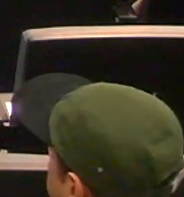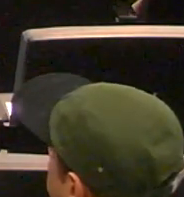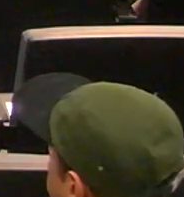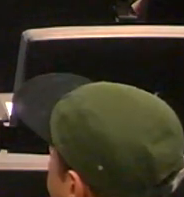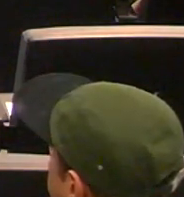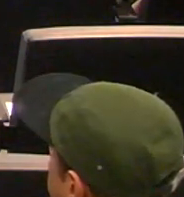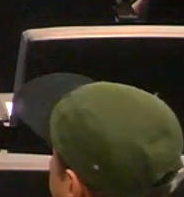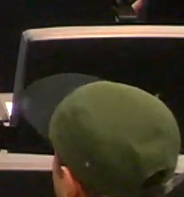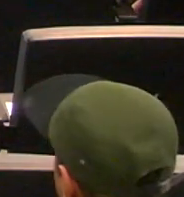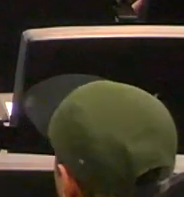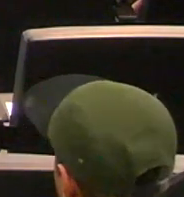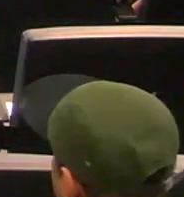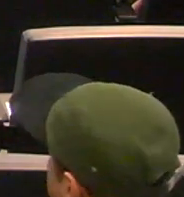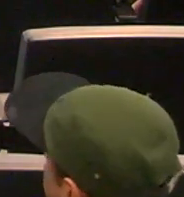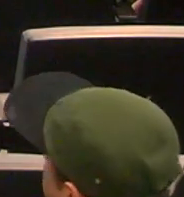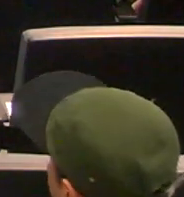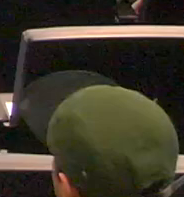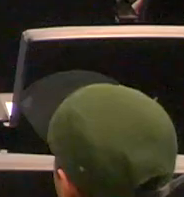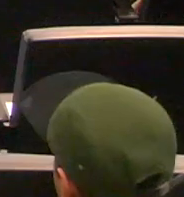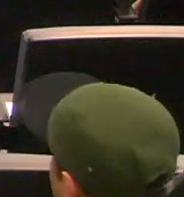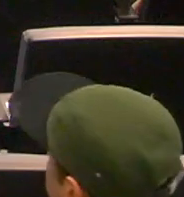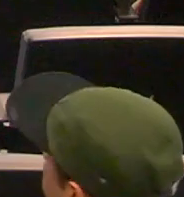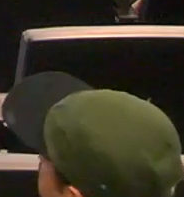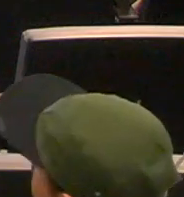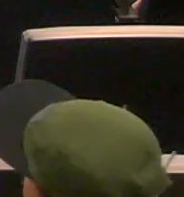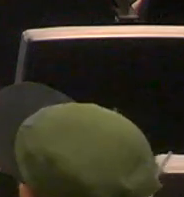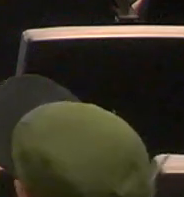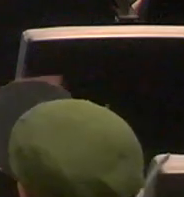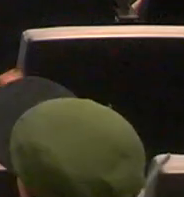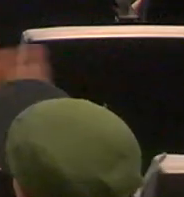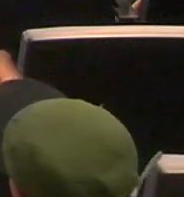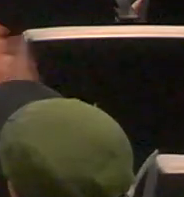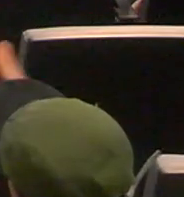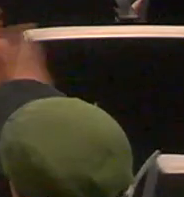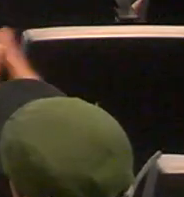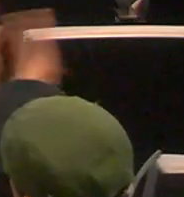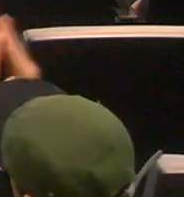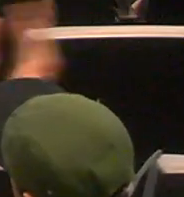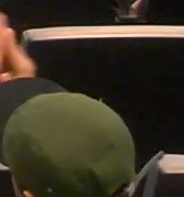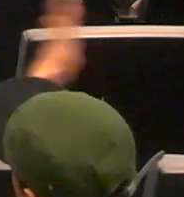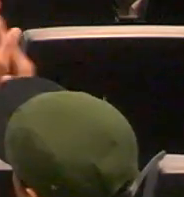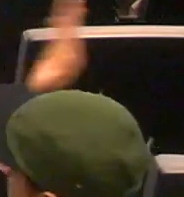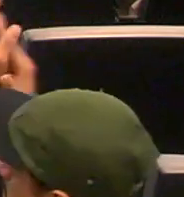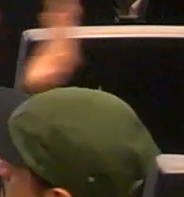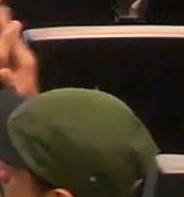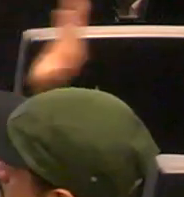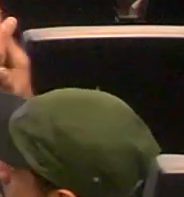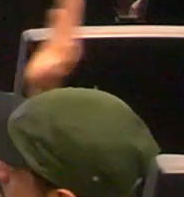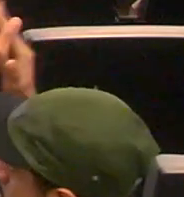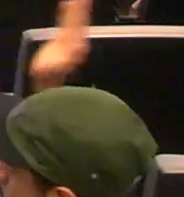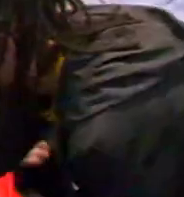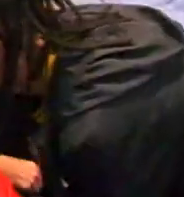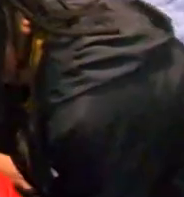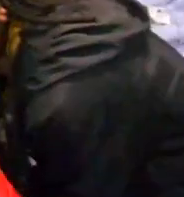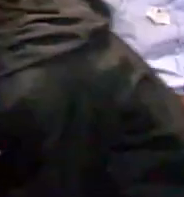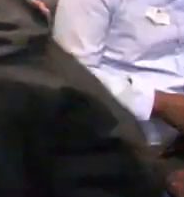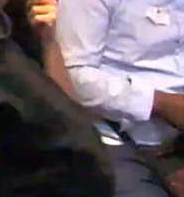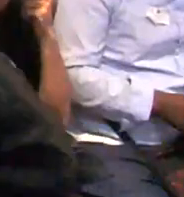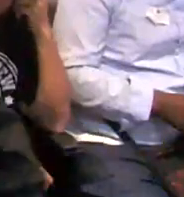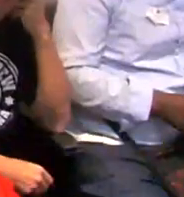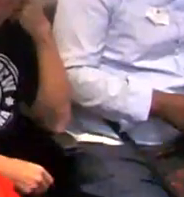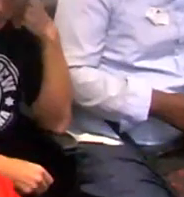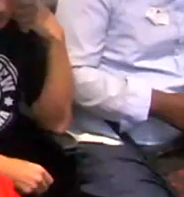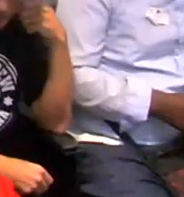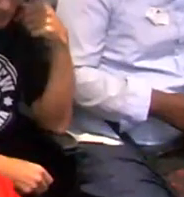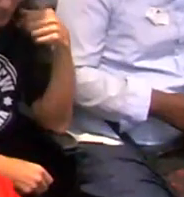contar sua história Então passa aí salve salve gratidão